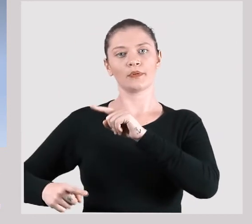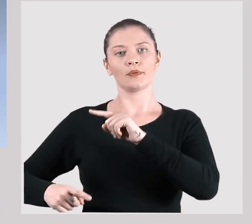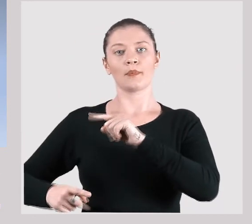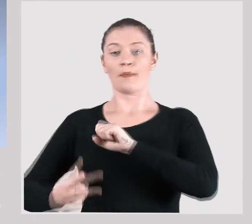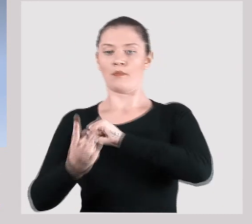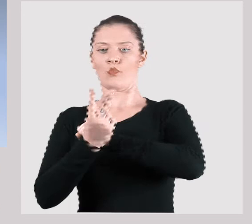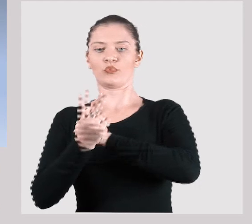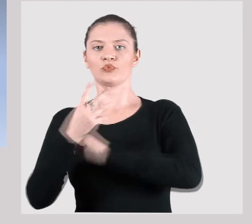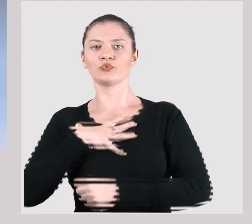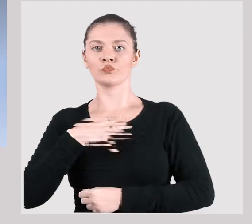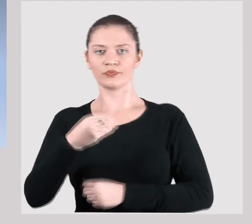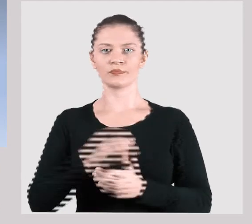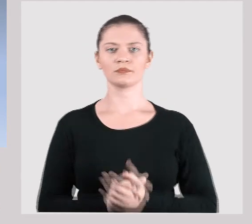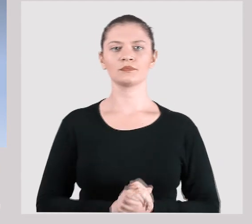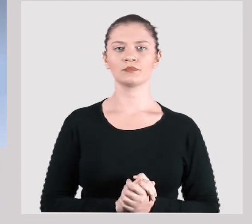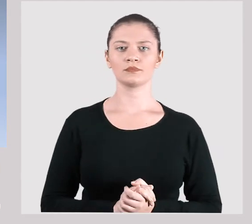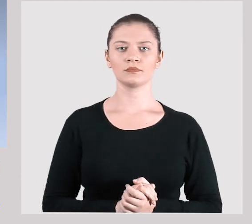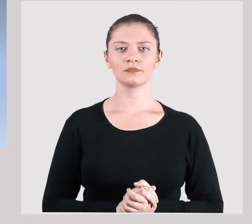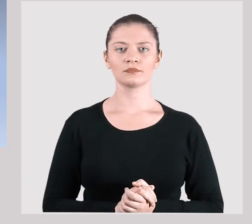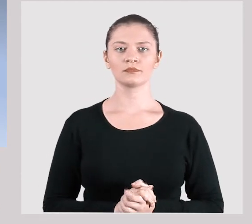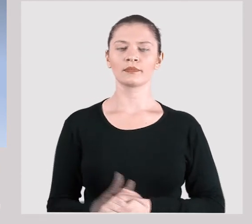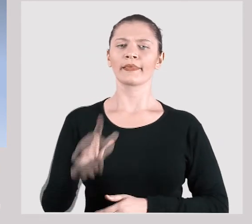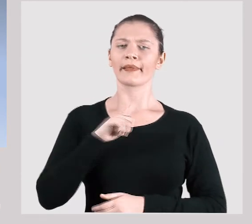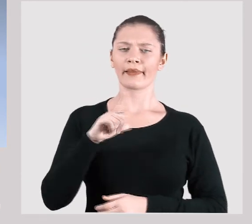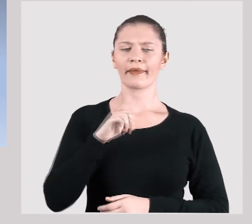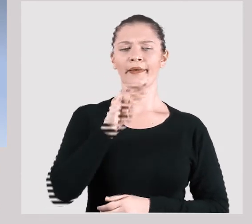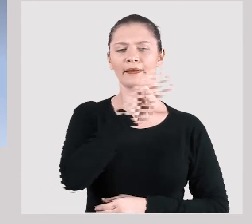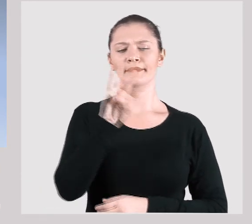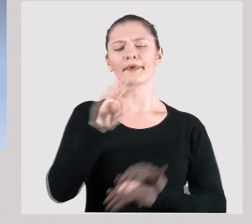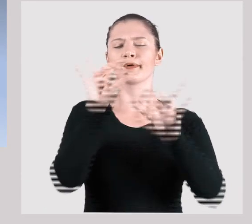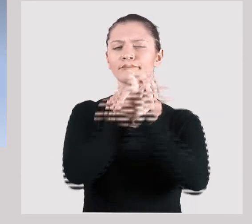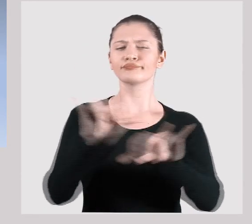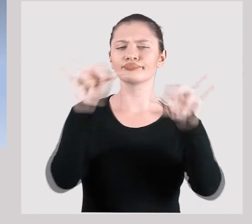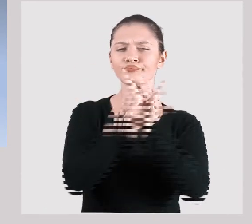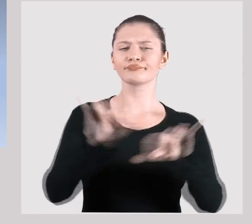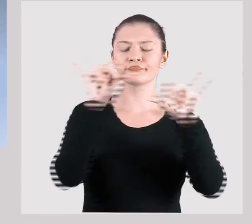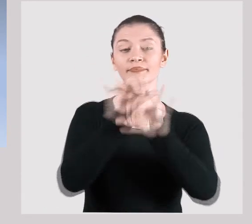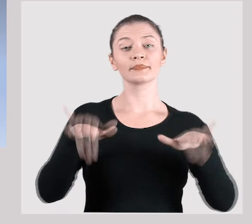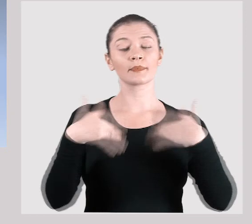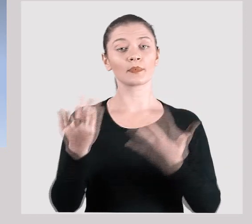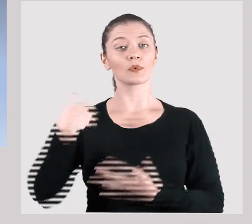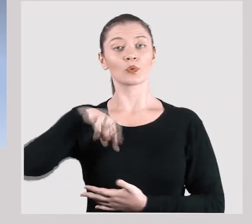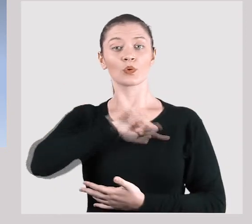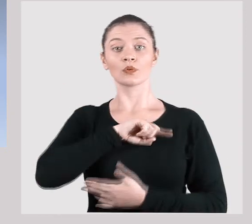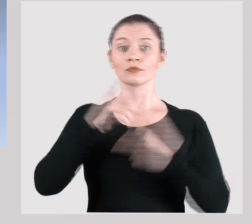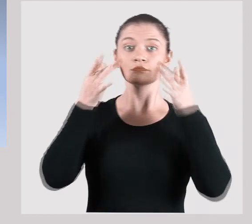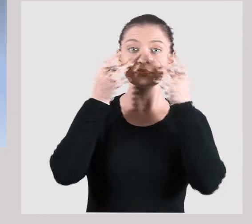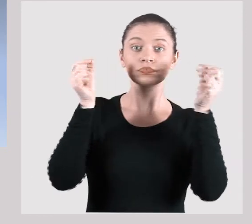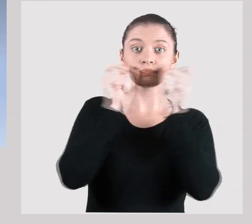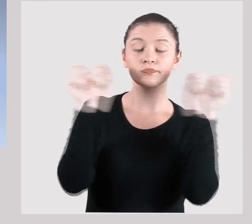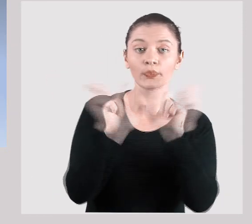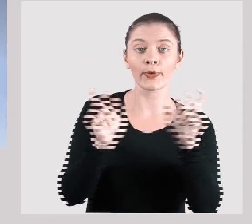proteger seus filhos. Então tem vários sites assim com informações, né? Então o nosso grande alerta é que